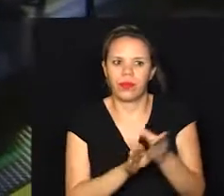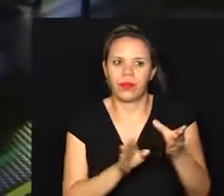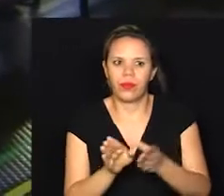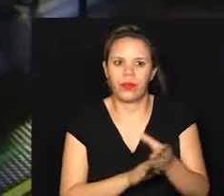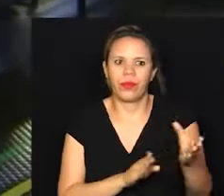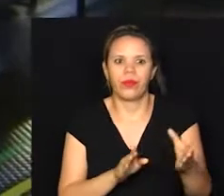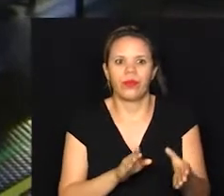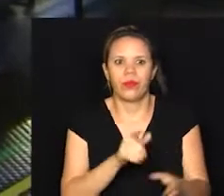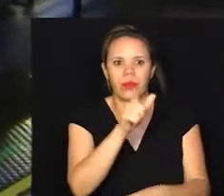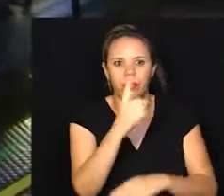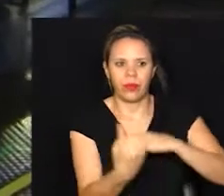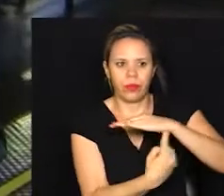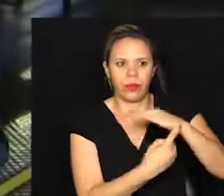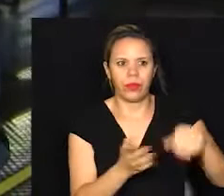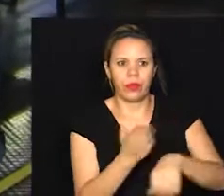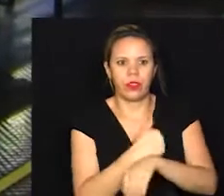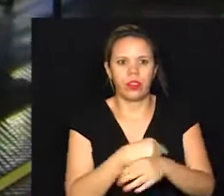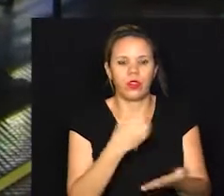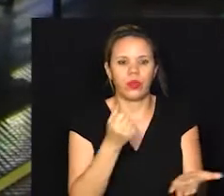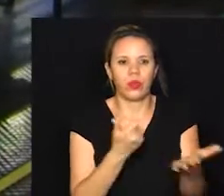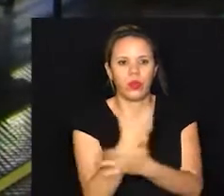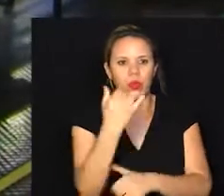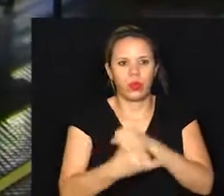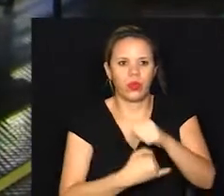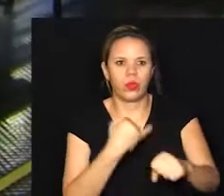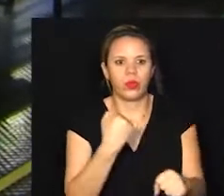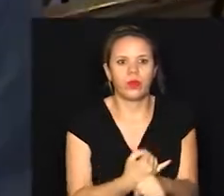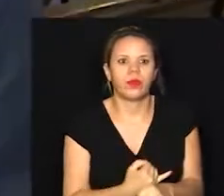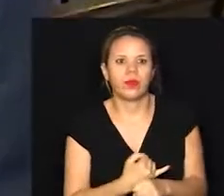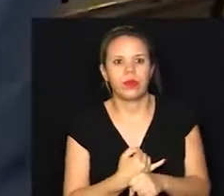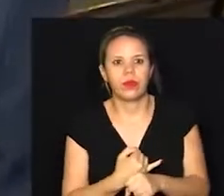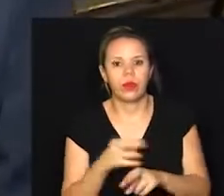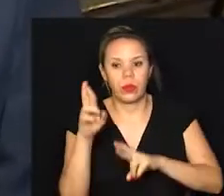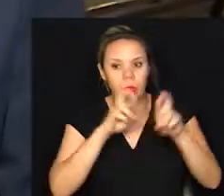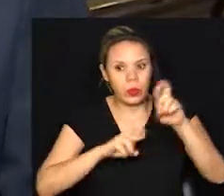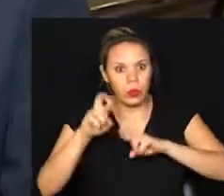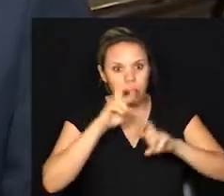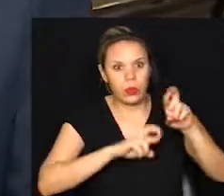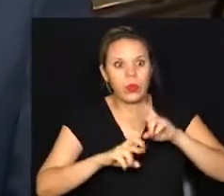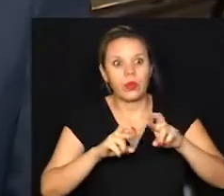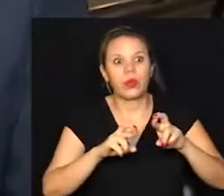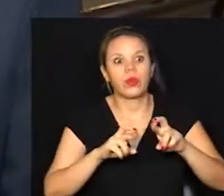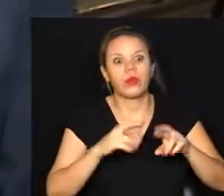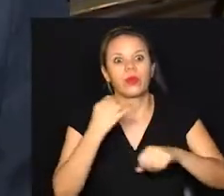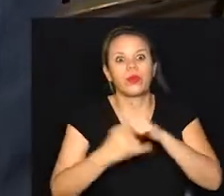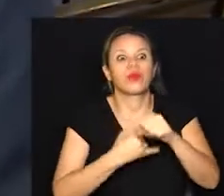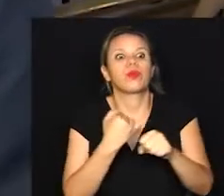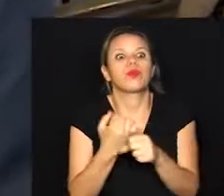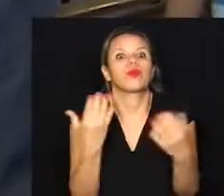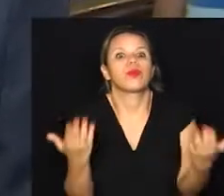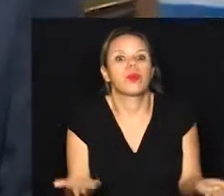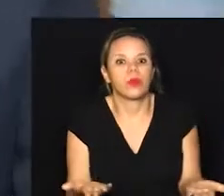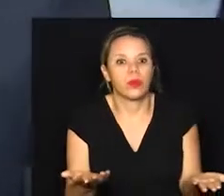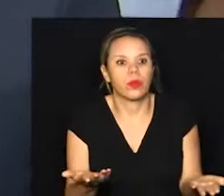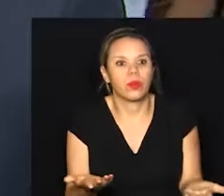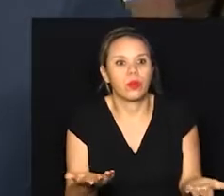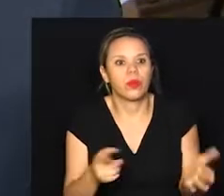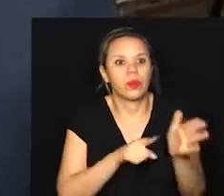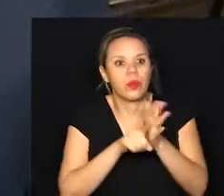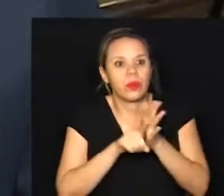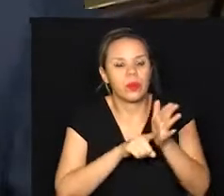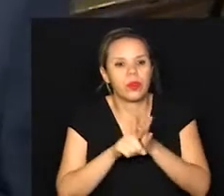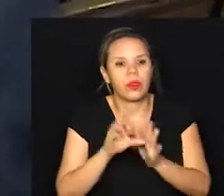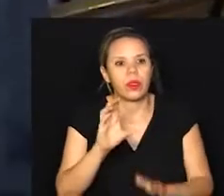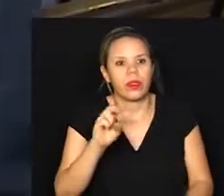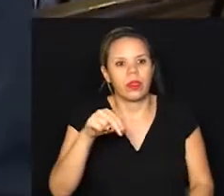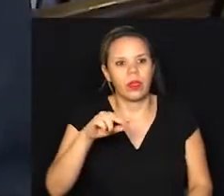orienta para que o consumidor, antes de realizar a compra pela internet, que ele verifique a procedência do site, que ele consulte